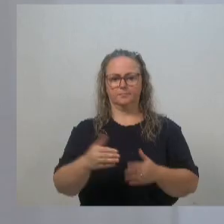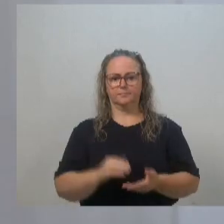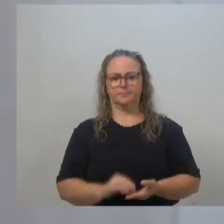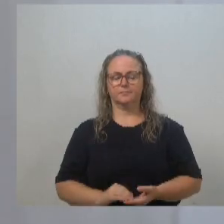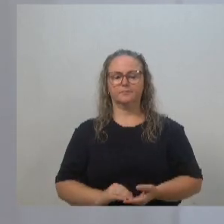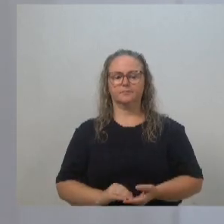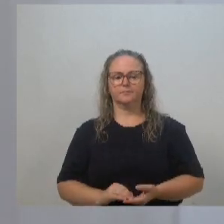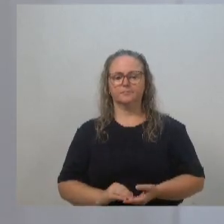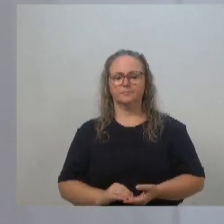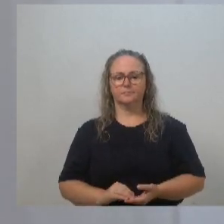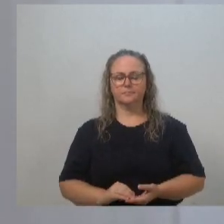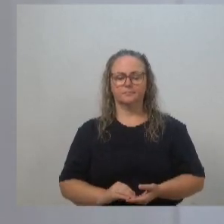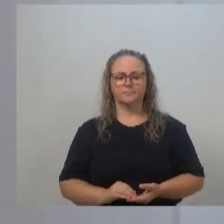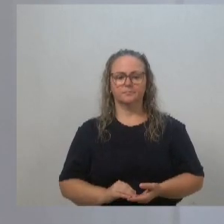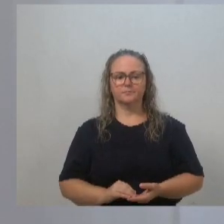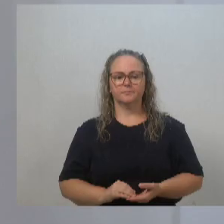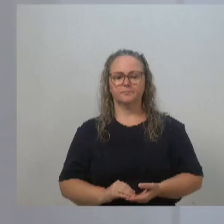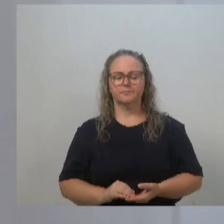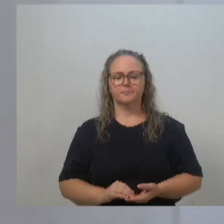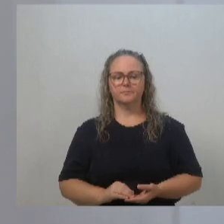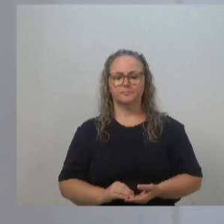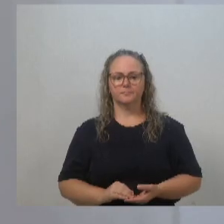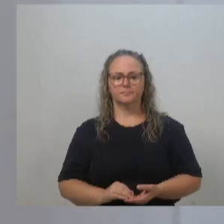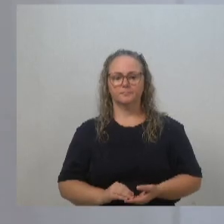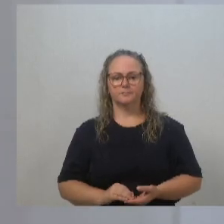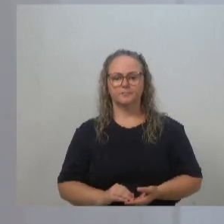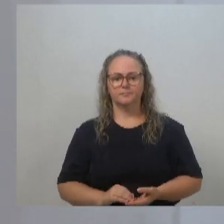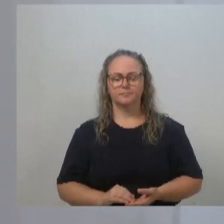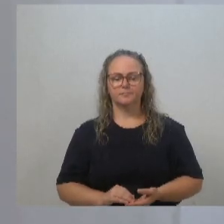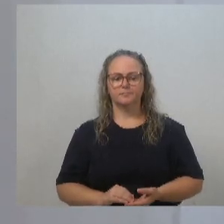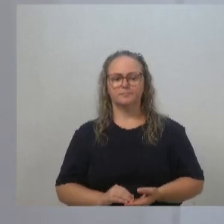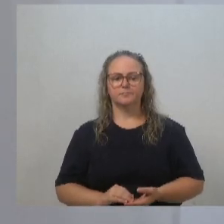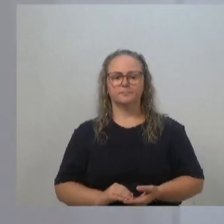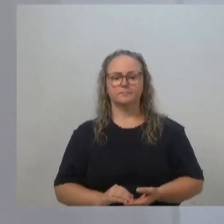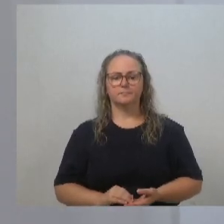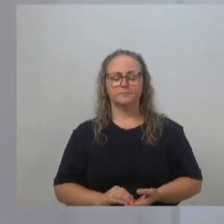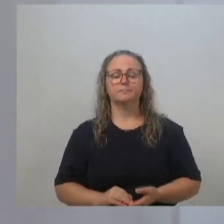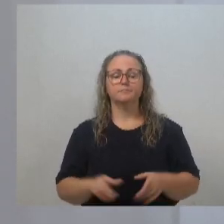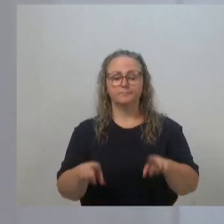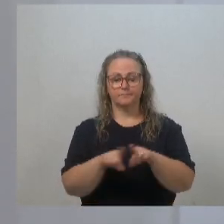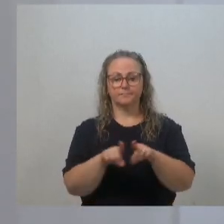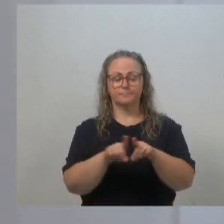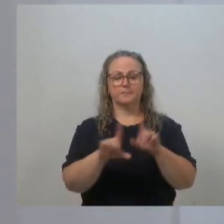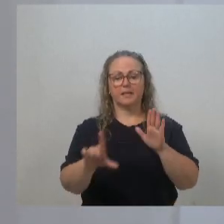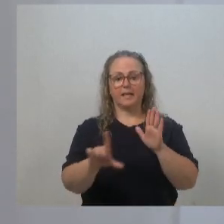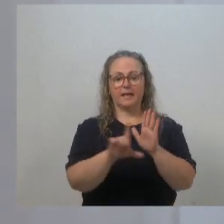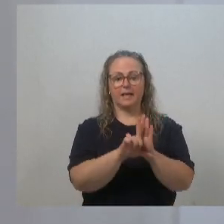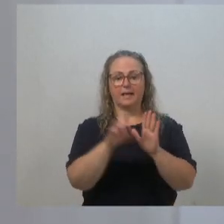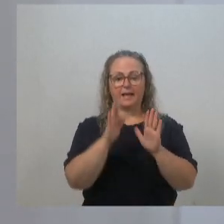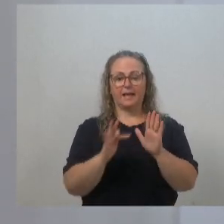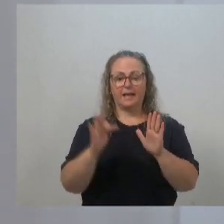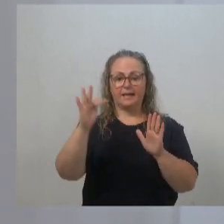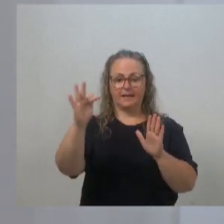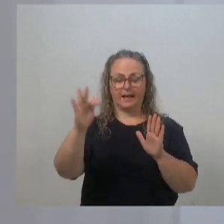Obrigado, presidente. Eu quero falar aqui o que está na Lei Federal